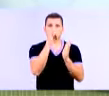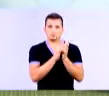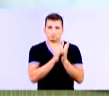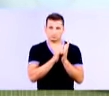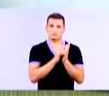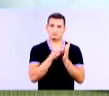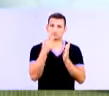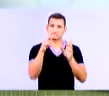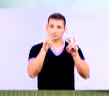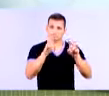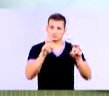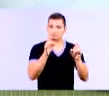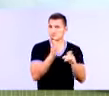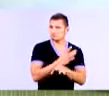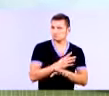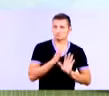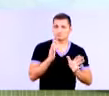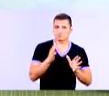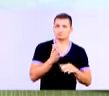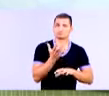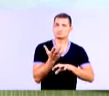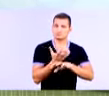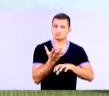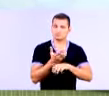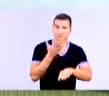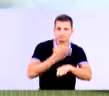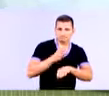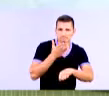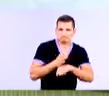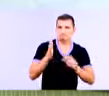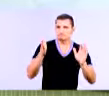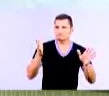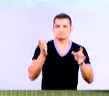computador, pronto, você já está apto a fazer a nossa disciplina. Tá?